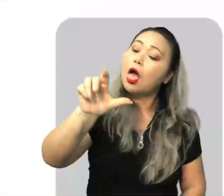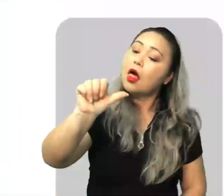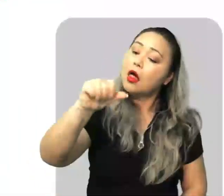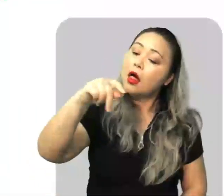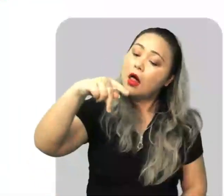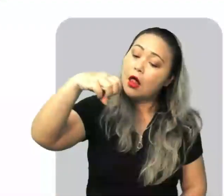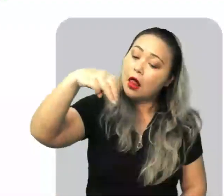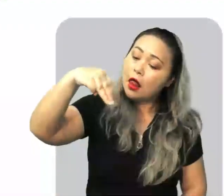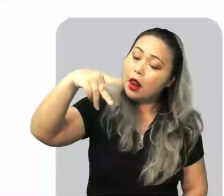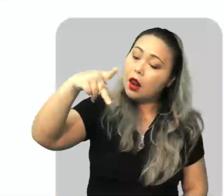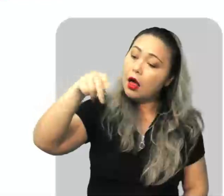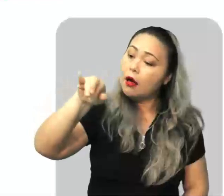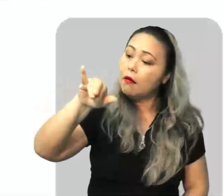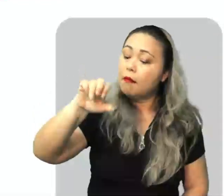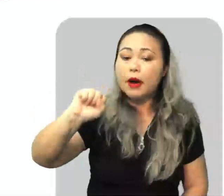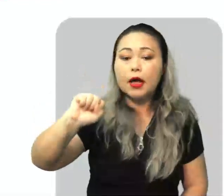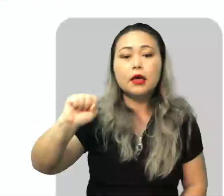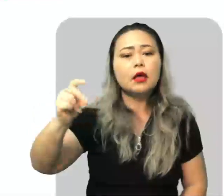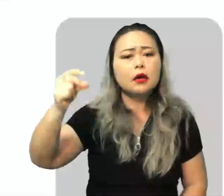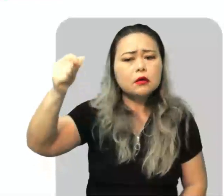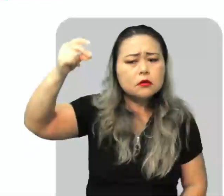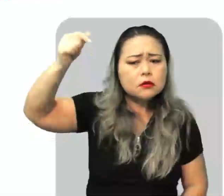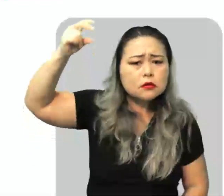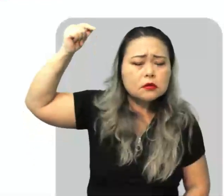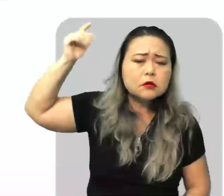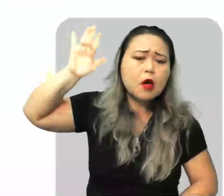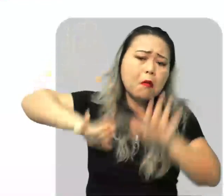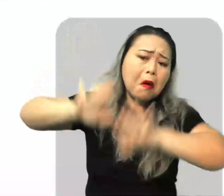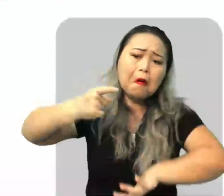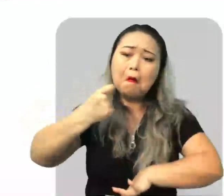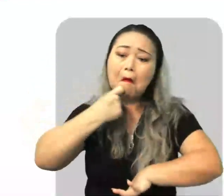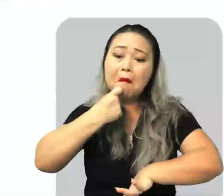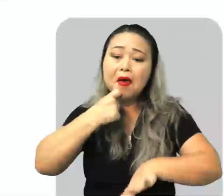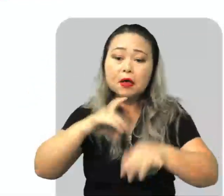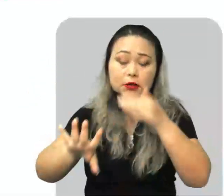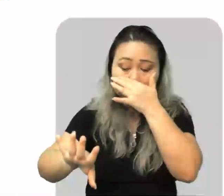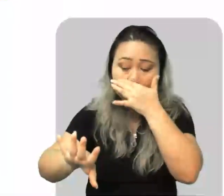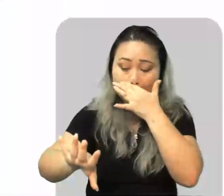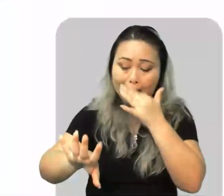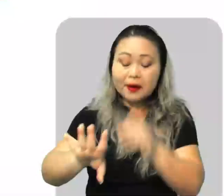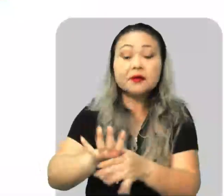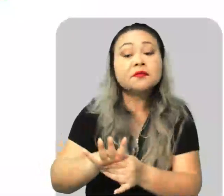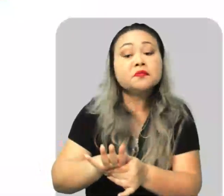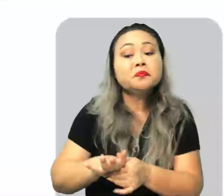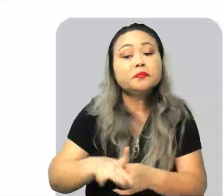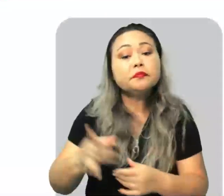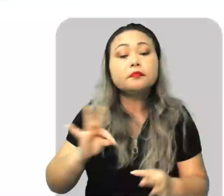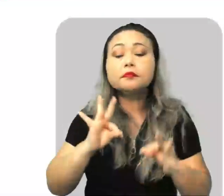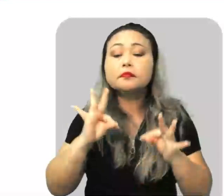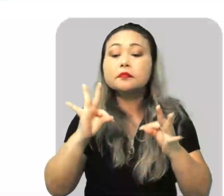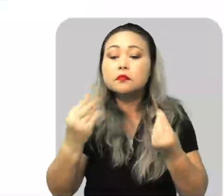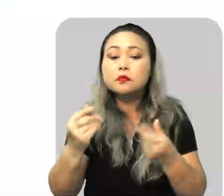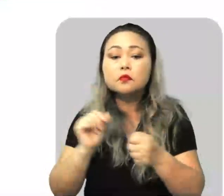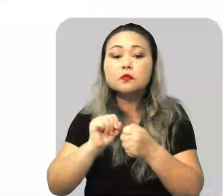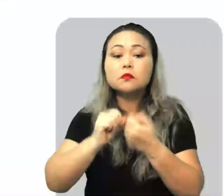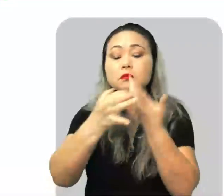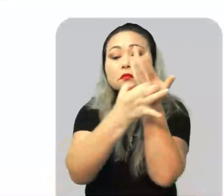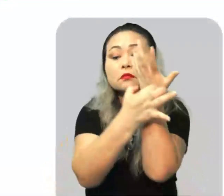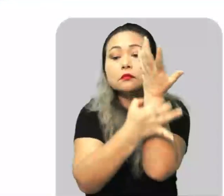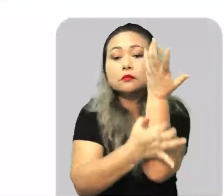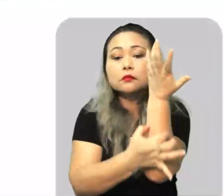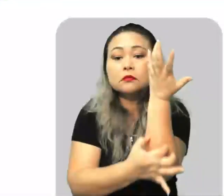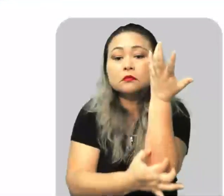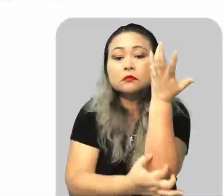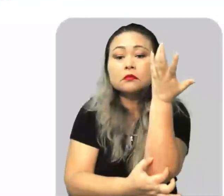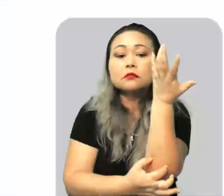bem primitivos, tá? Que são espécies de peixes. Na verdade, o que todos os vertebrados têm em comum é a